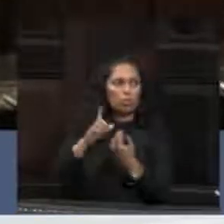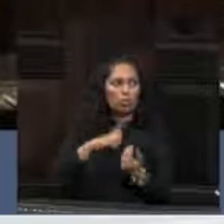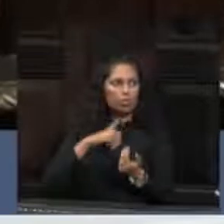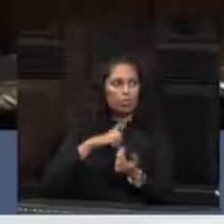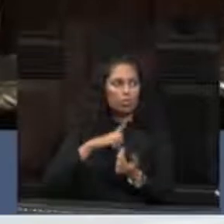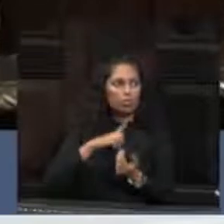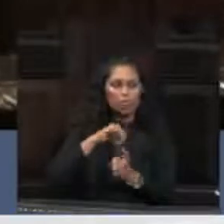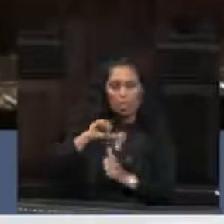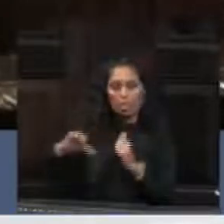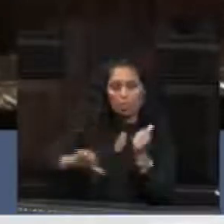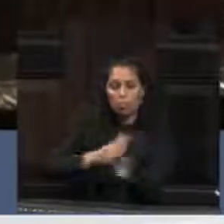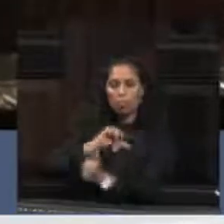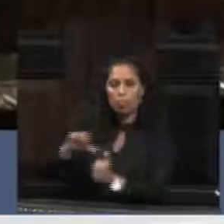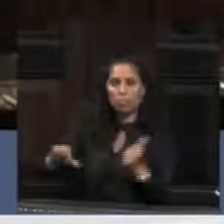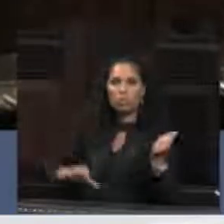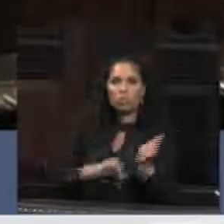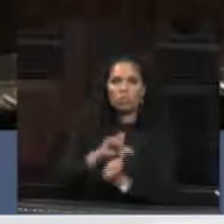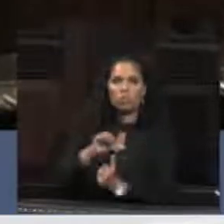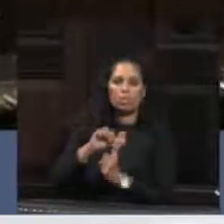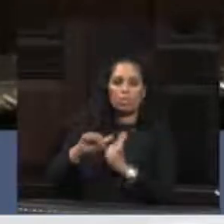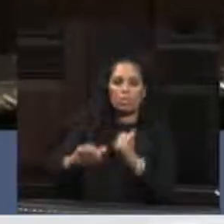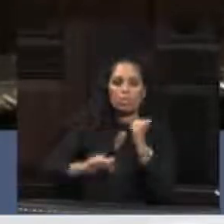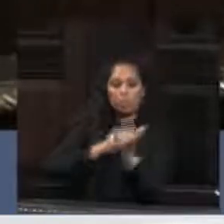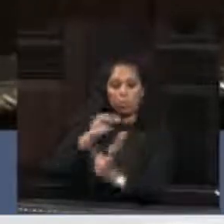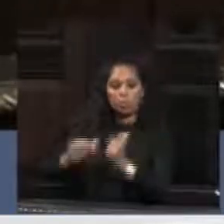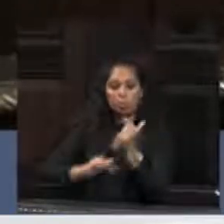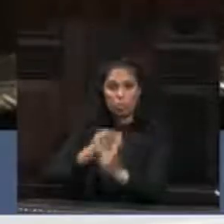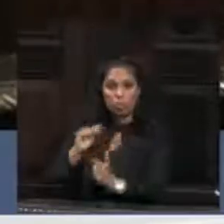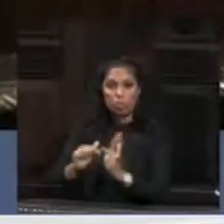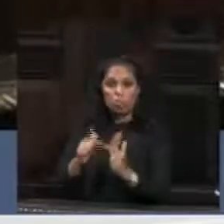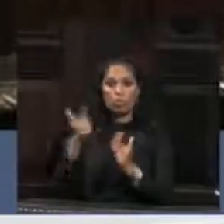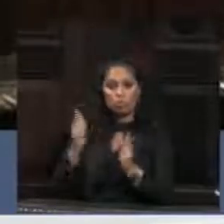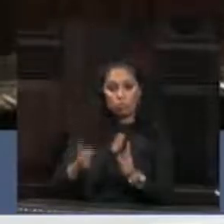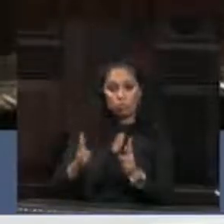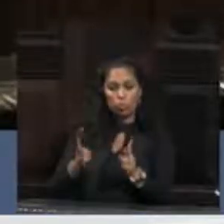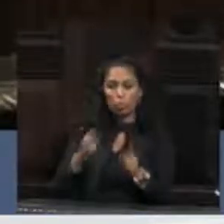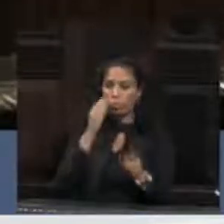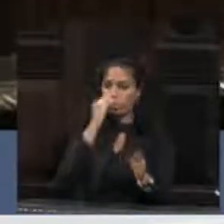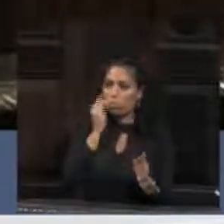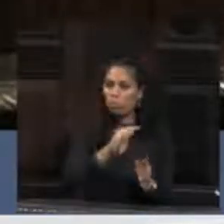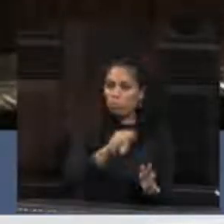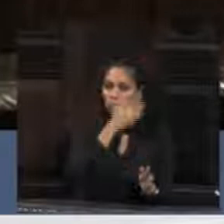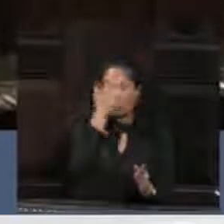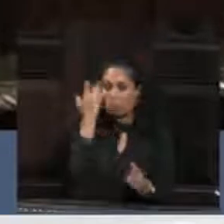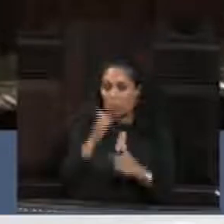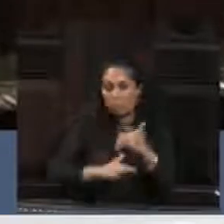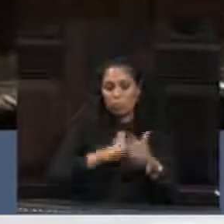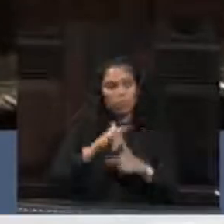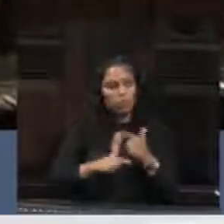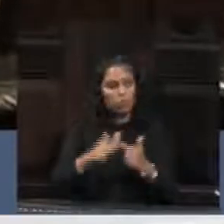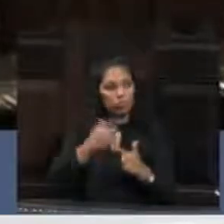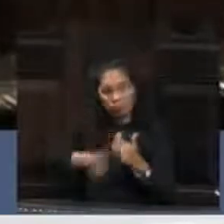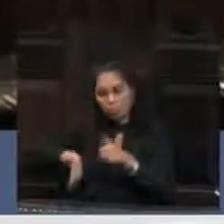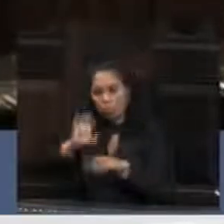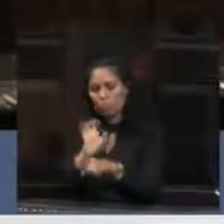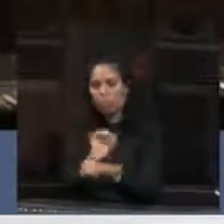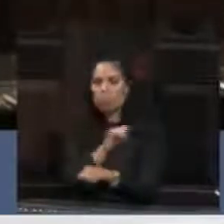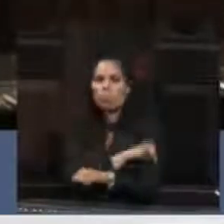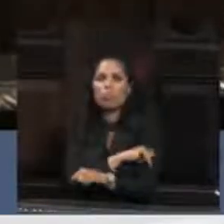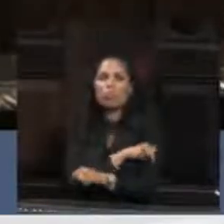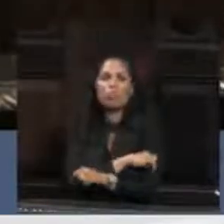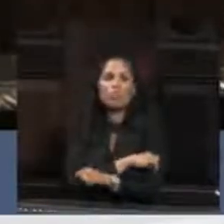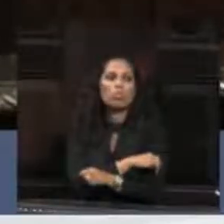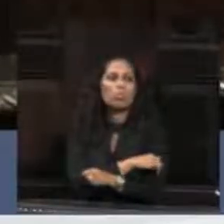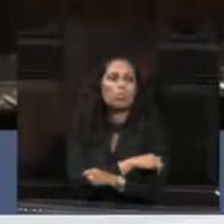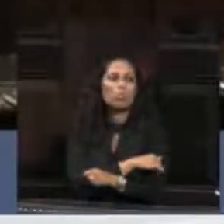reforma trabalhista que agrava a situação do trabalhador brasileiro. Nós estamos num estado do Rio de Janeiro